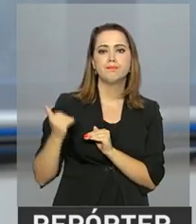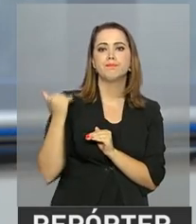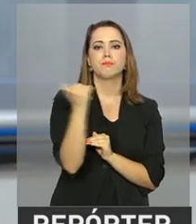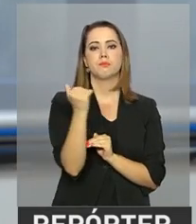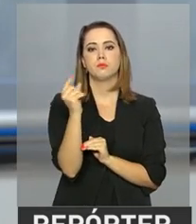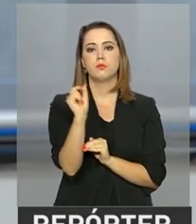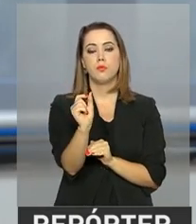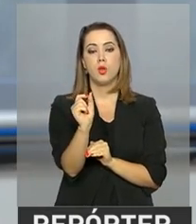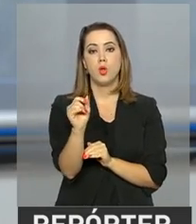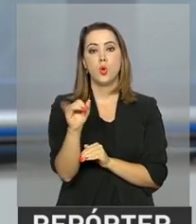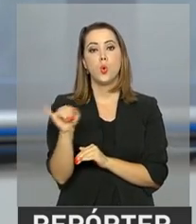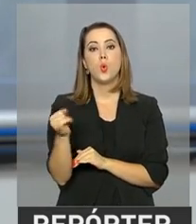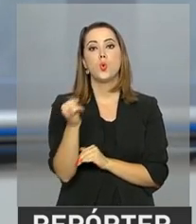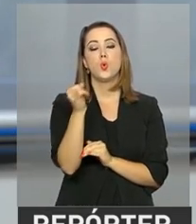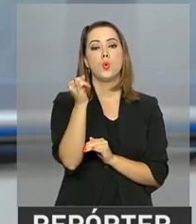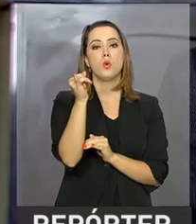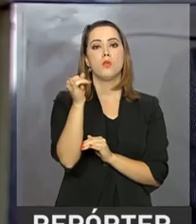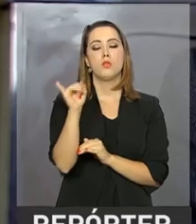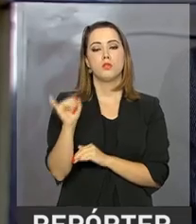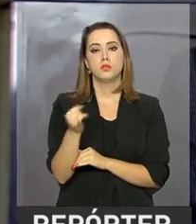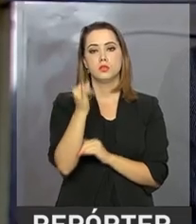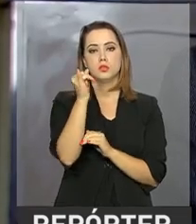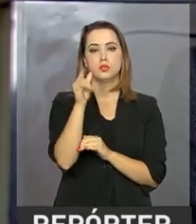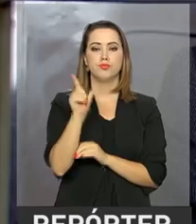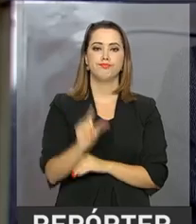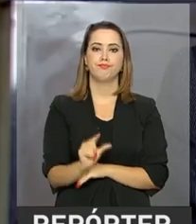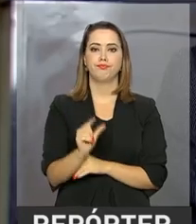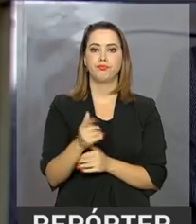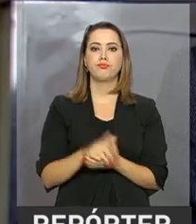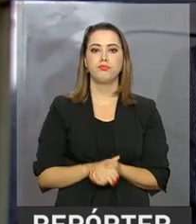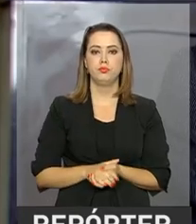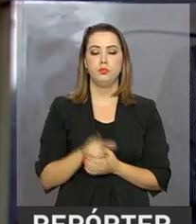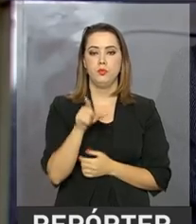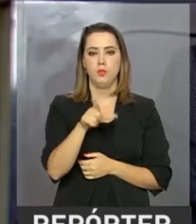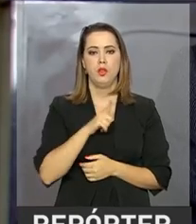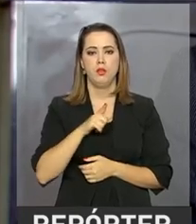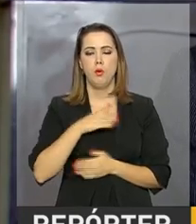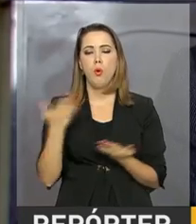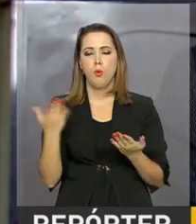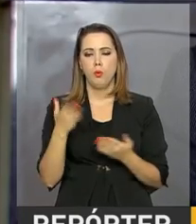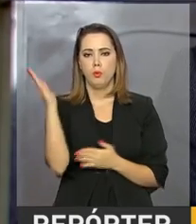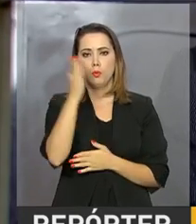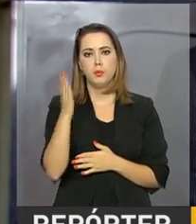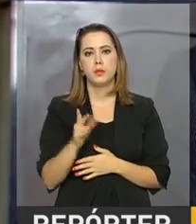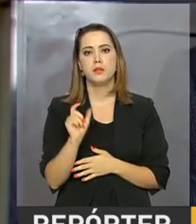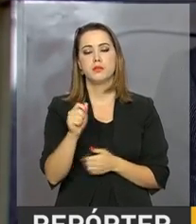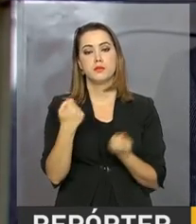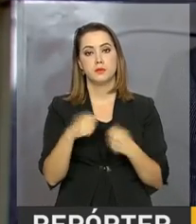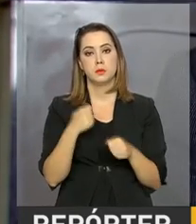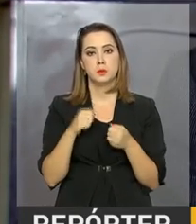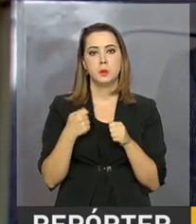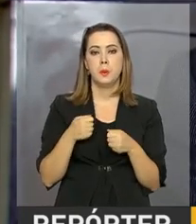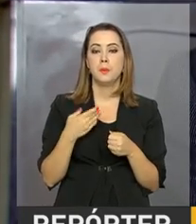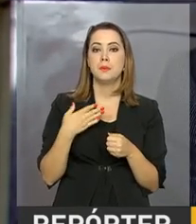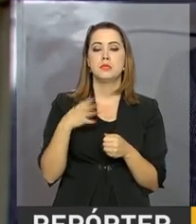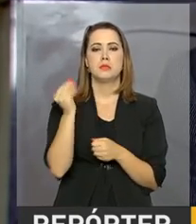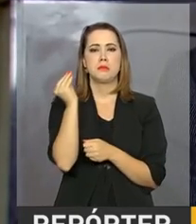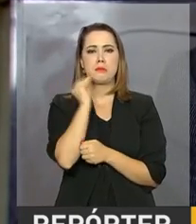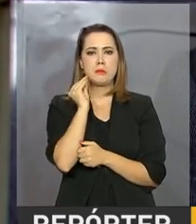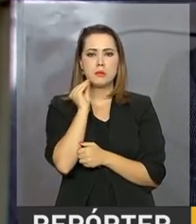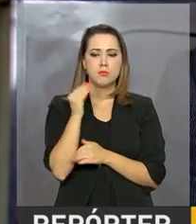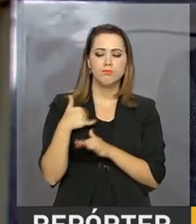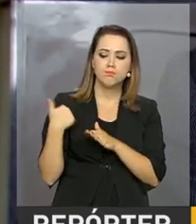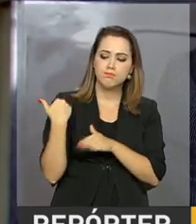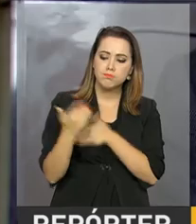para que a taxa de juros não seja tão alta é hora digamos do Brasil tentar né desenvolver-se mais